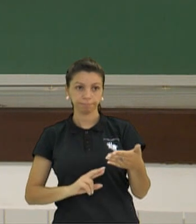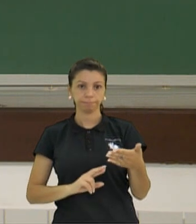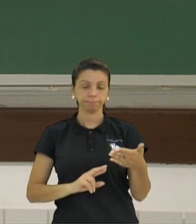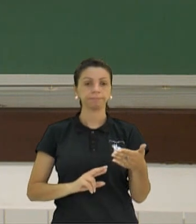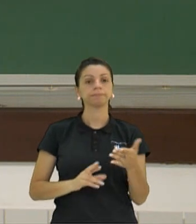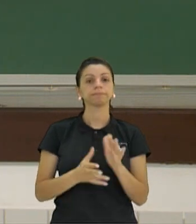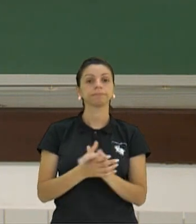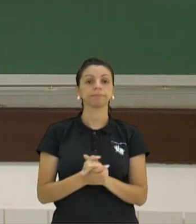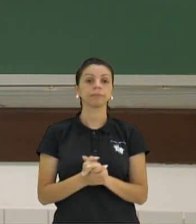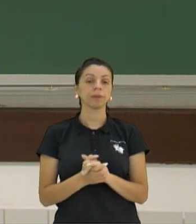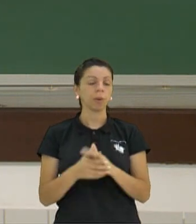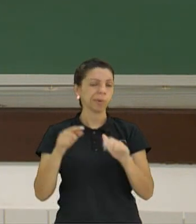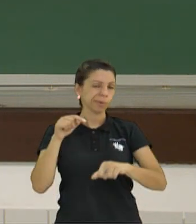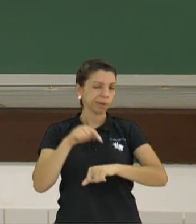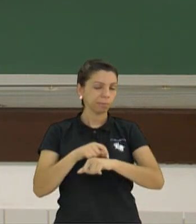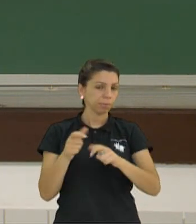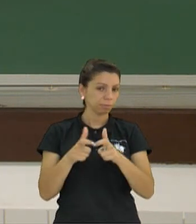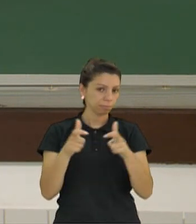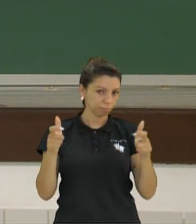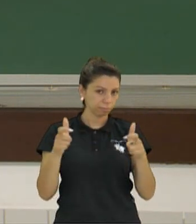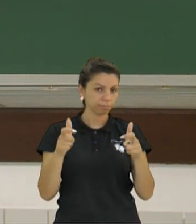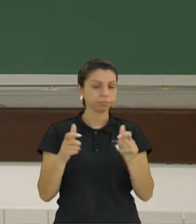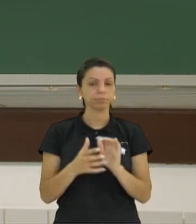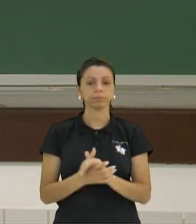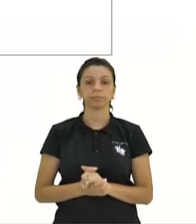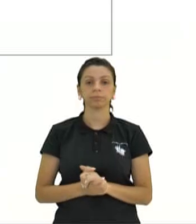planejar. Portanto, vou dar um tempinho maior para você.